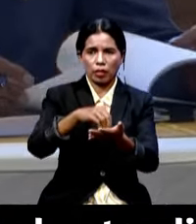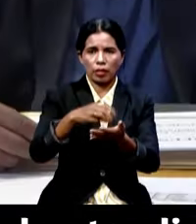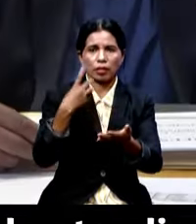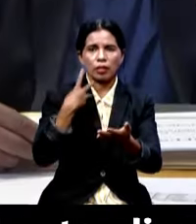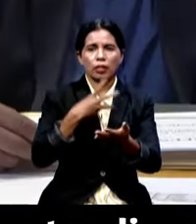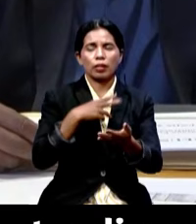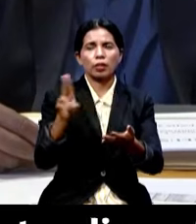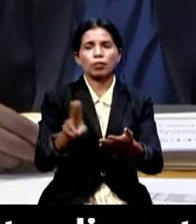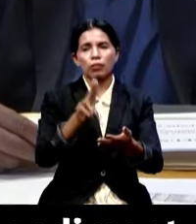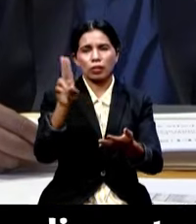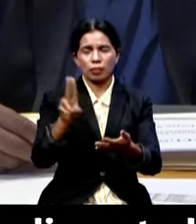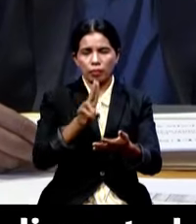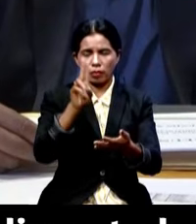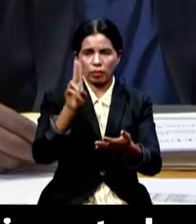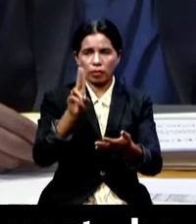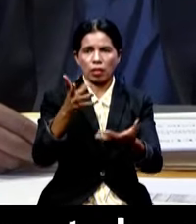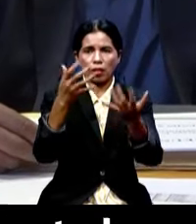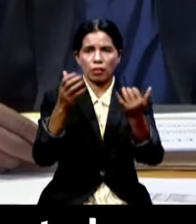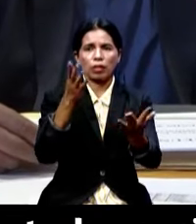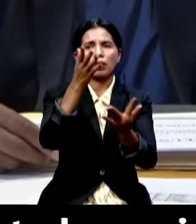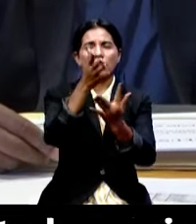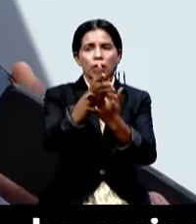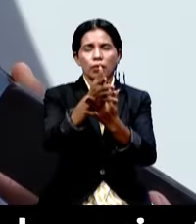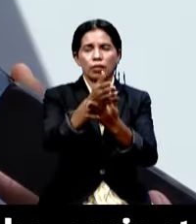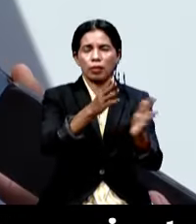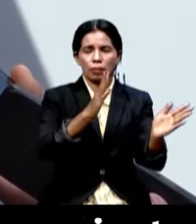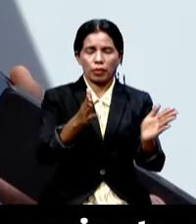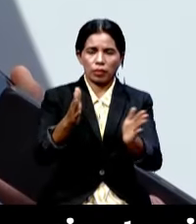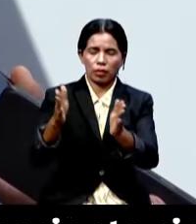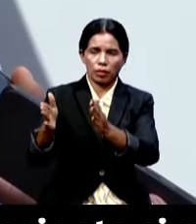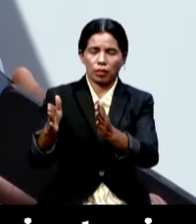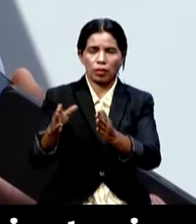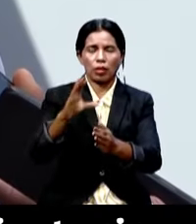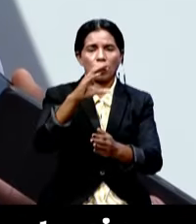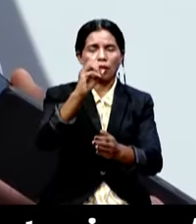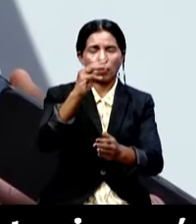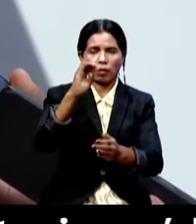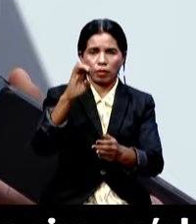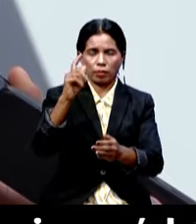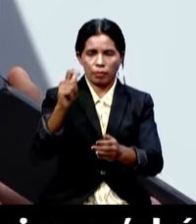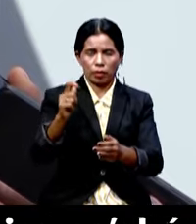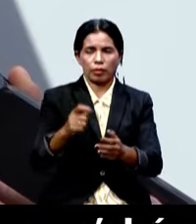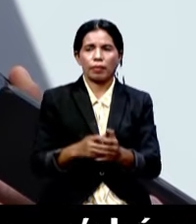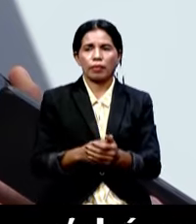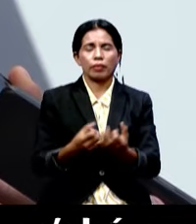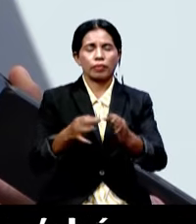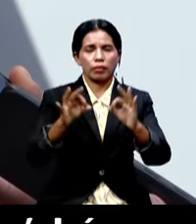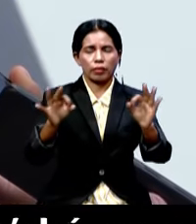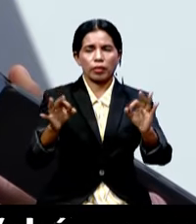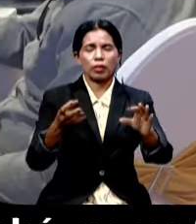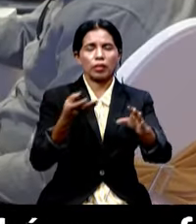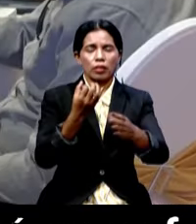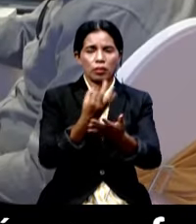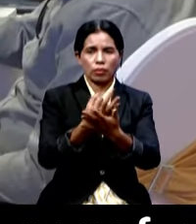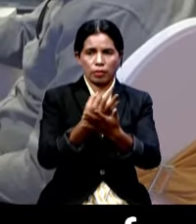consegue executar Maka. Agora está mana e a processo de comitê na Tamai free balance. E sistema free